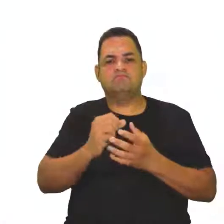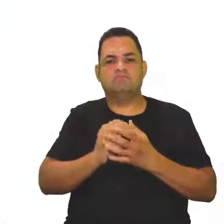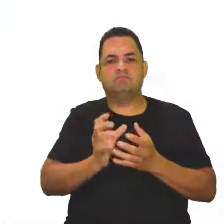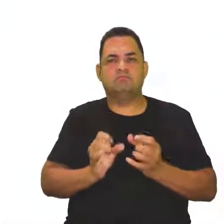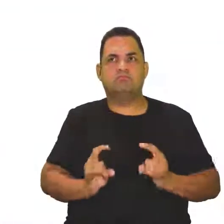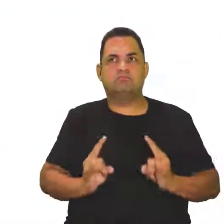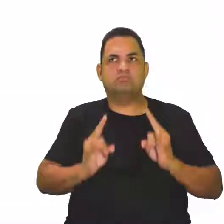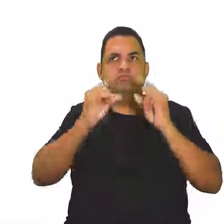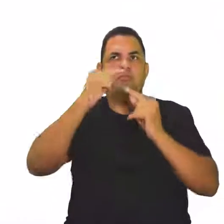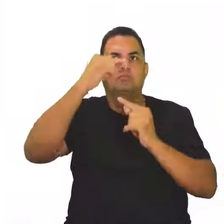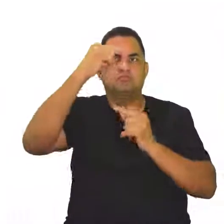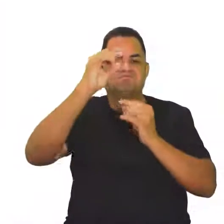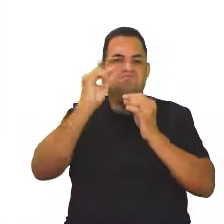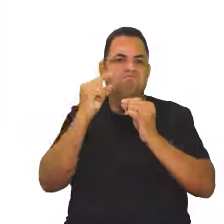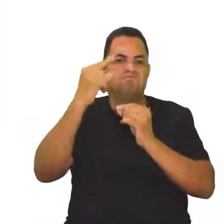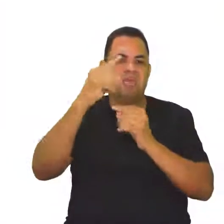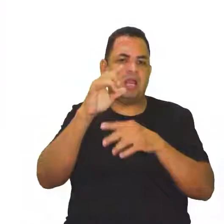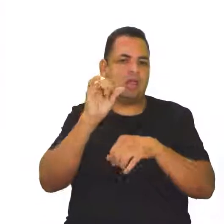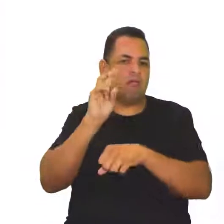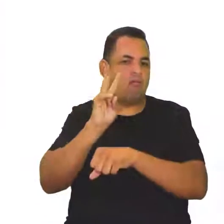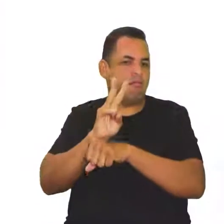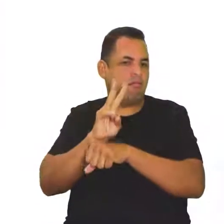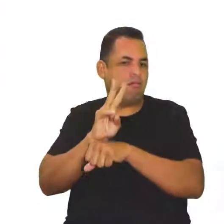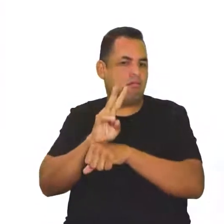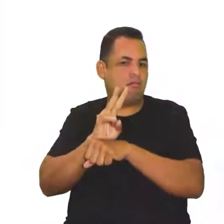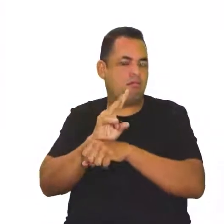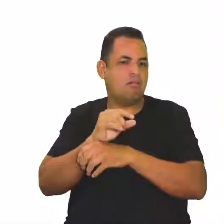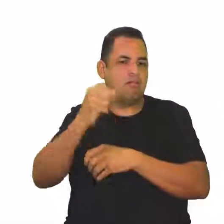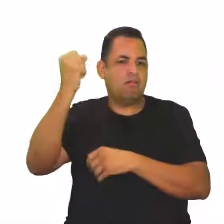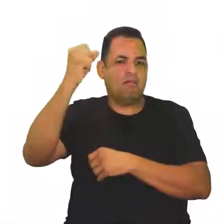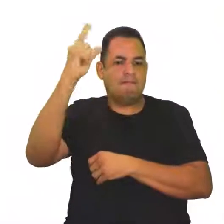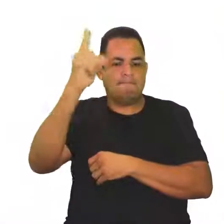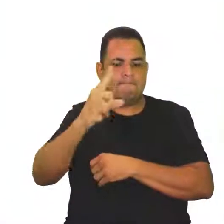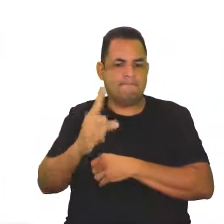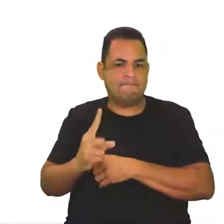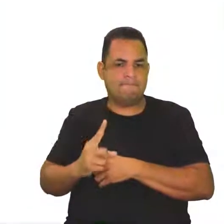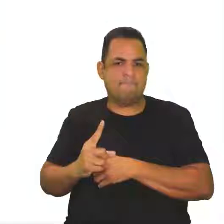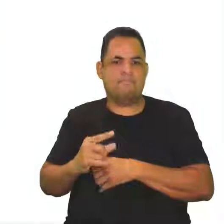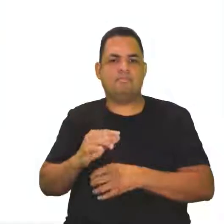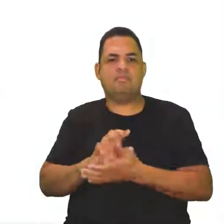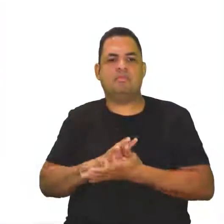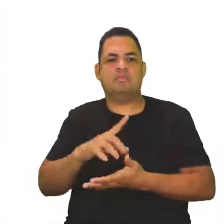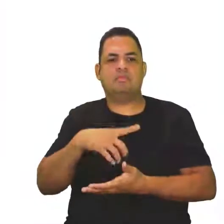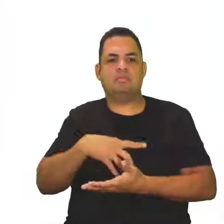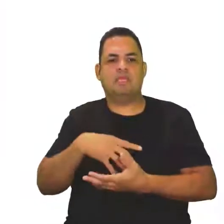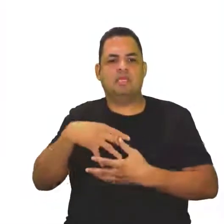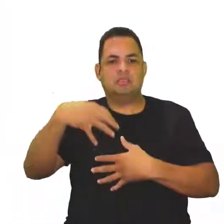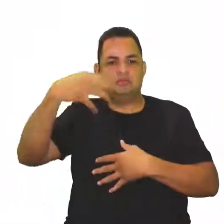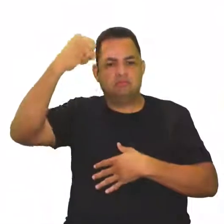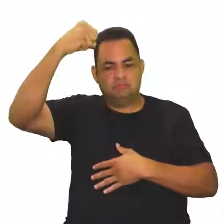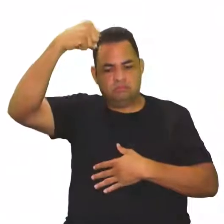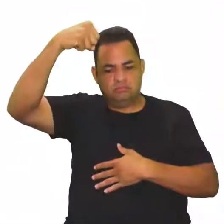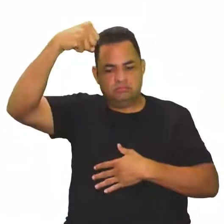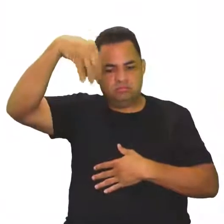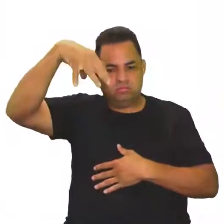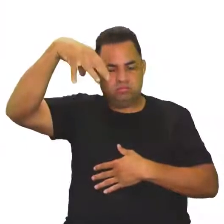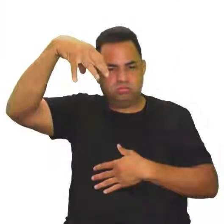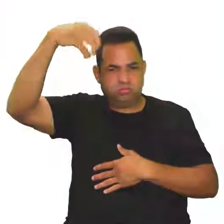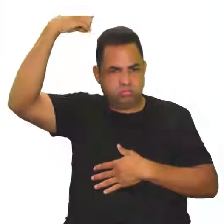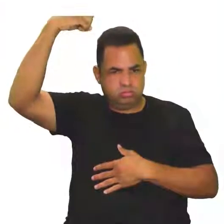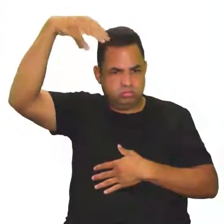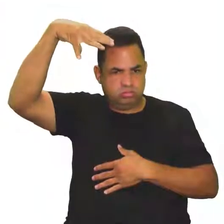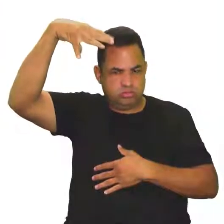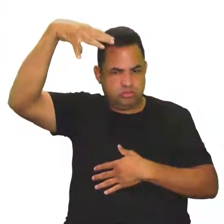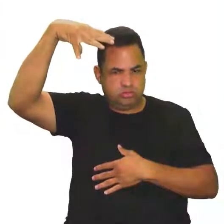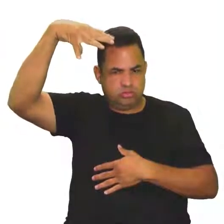sempre aterrado, assim como um chuveiro elétrico, uma torneira elétrica, também todos, né?